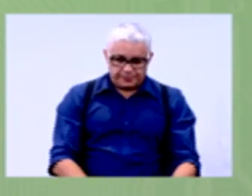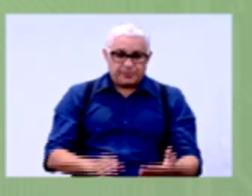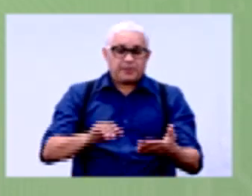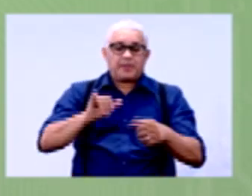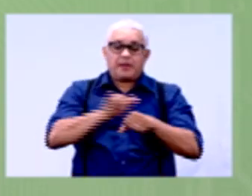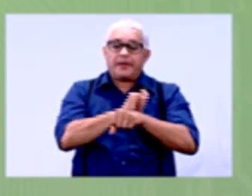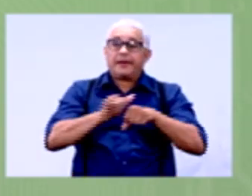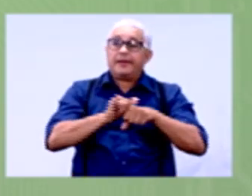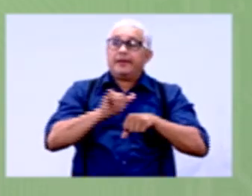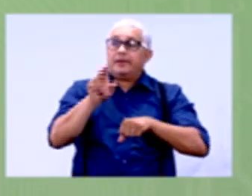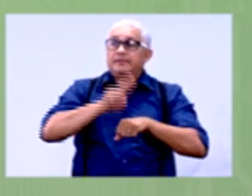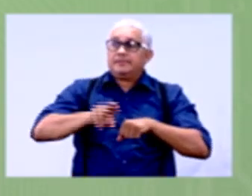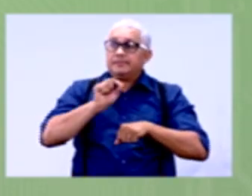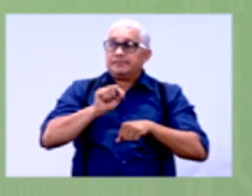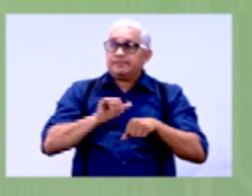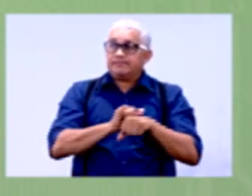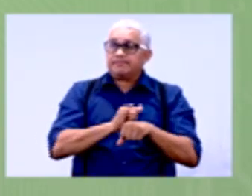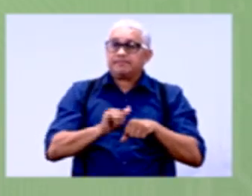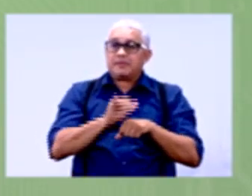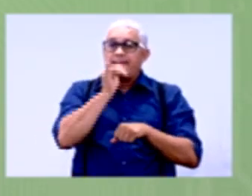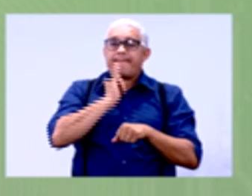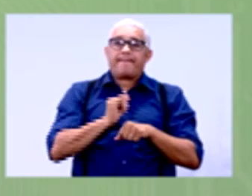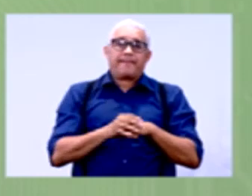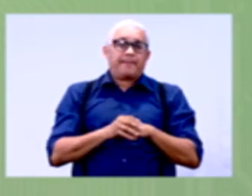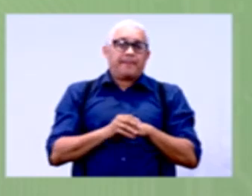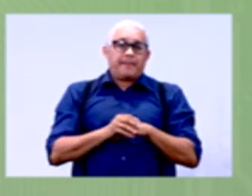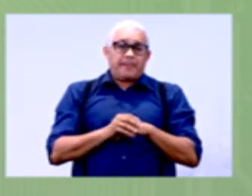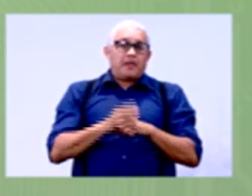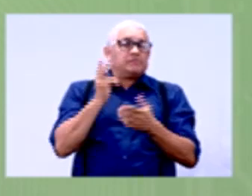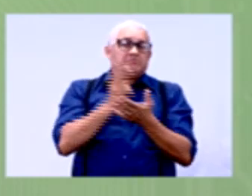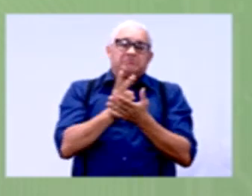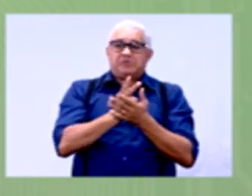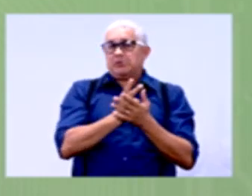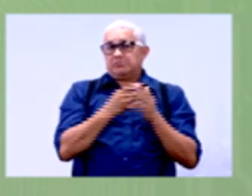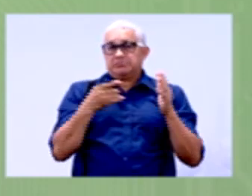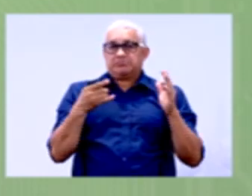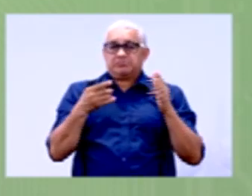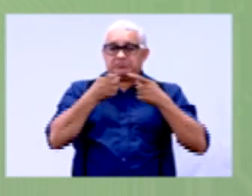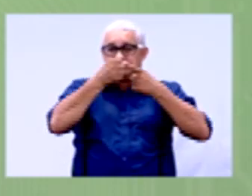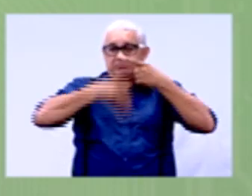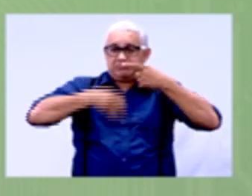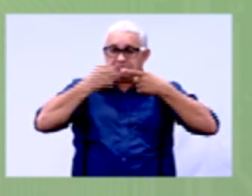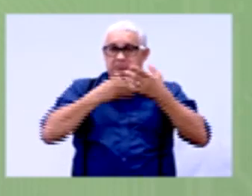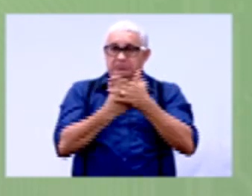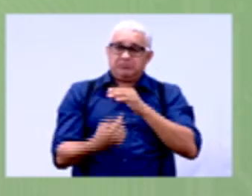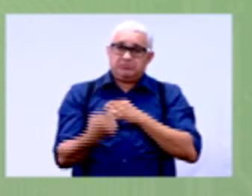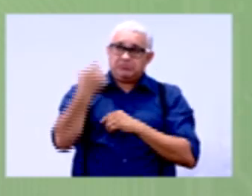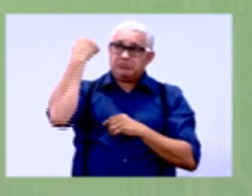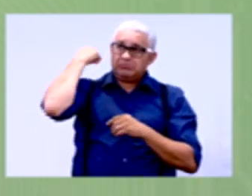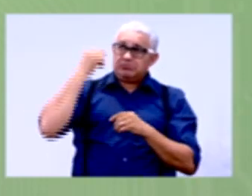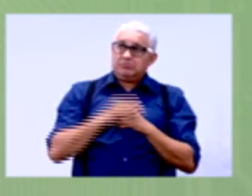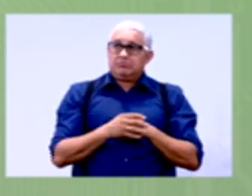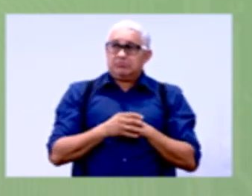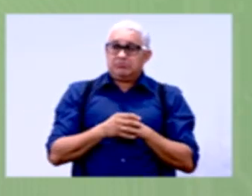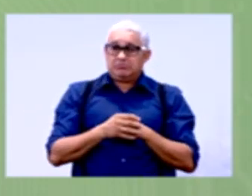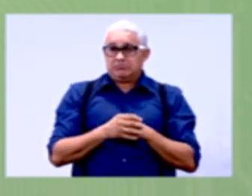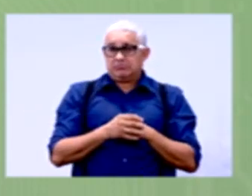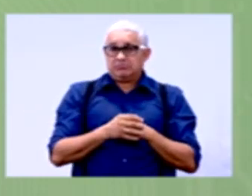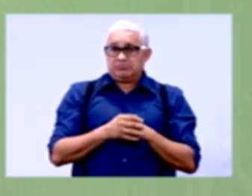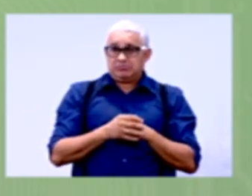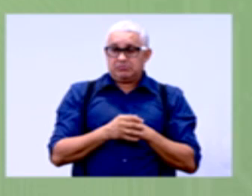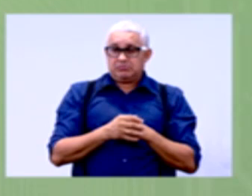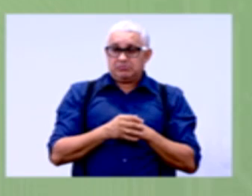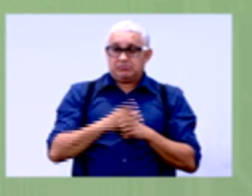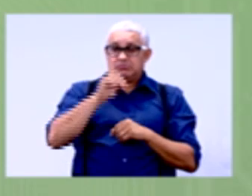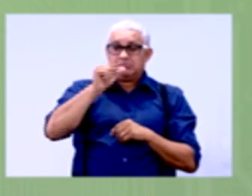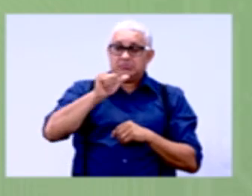utilizar como estratégia deste exemplo, né, o mesmo programa que a gente fez lá na aula anterior, né, ou seja, um formulário que envia dados